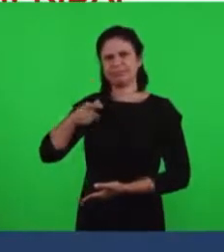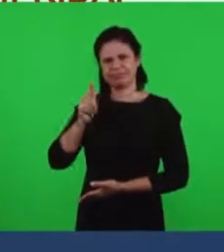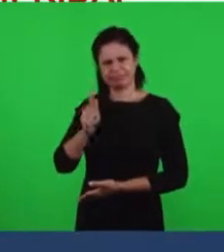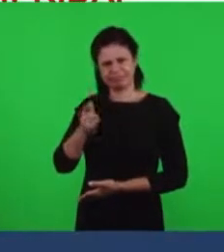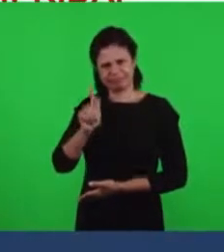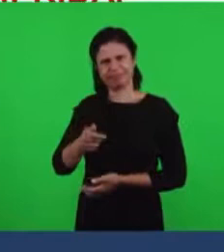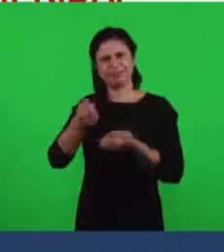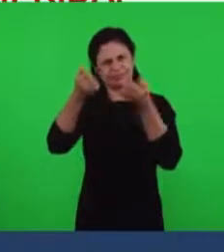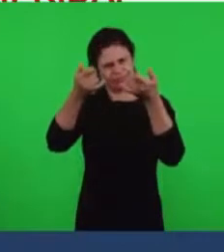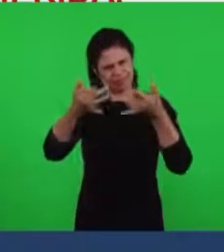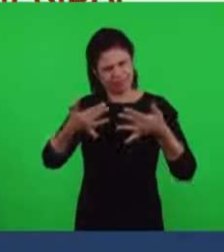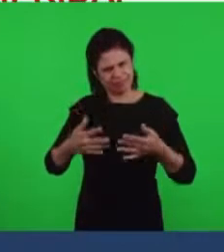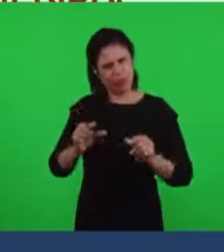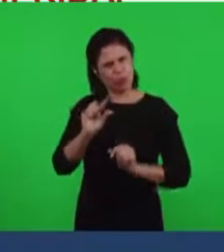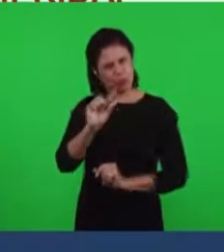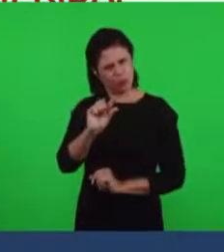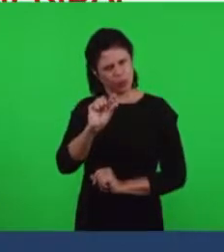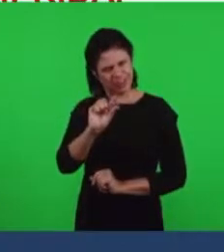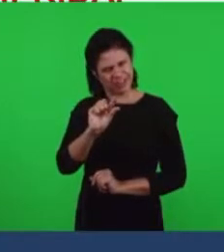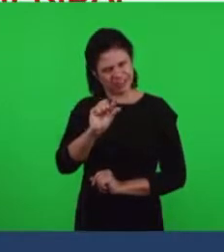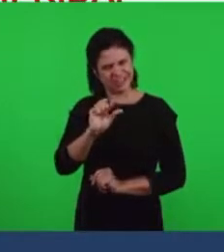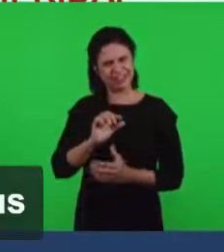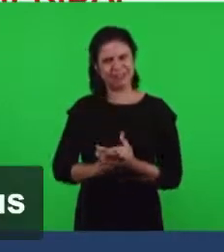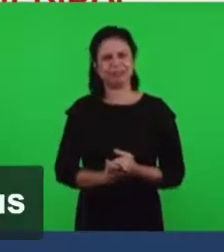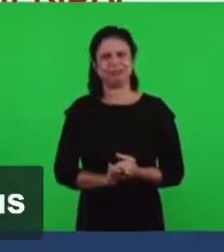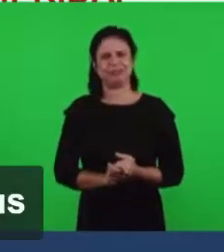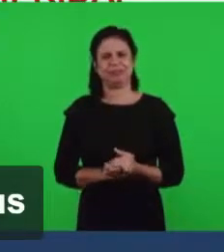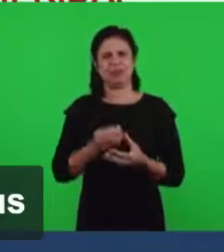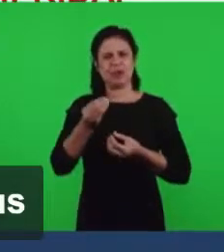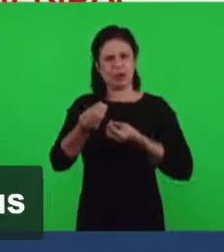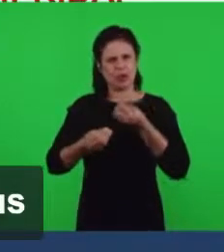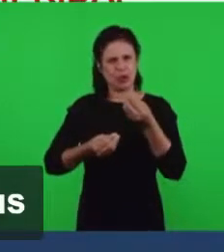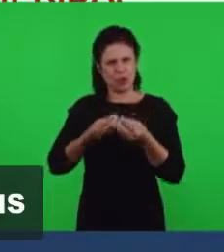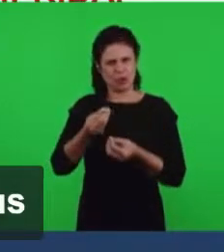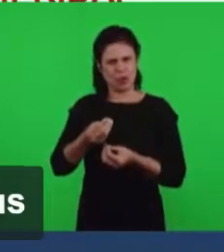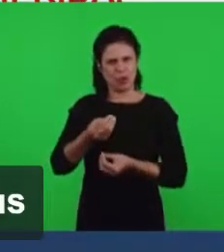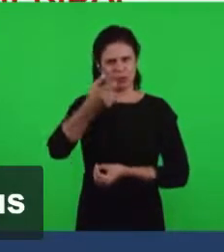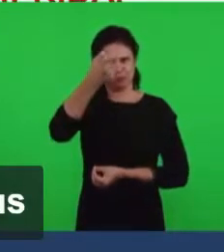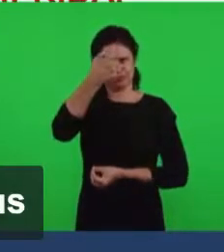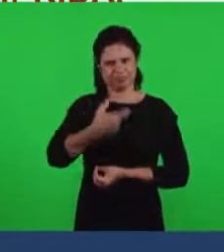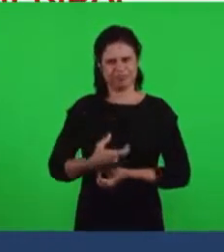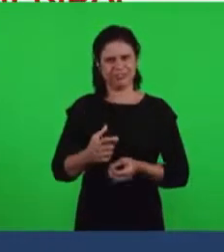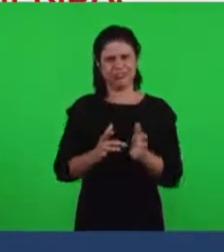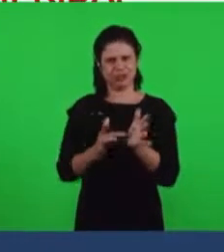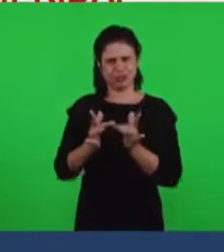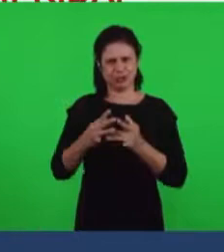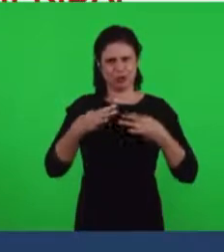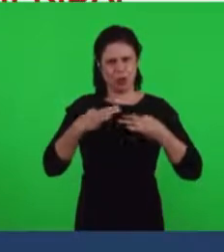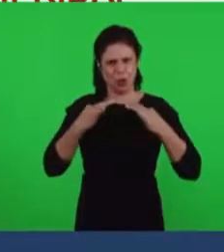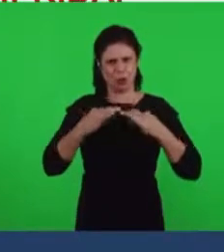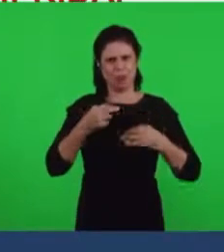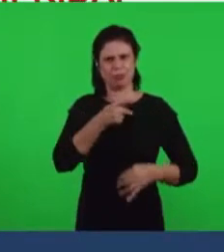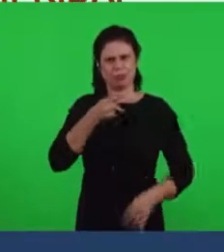são fundamentais para o reconhecimento ea identificação da pessoa do senhor jesus